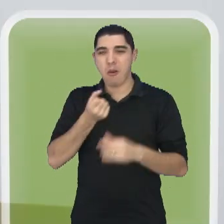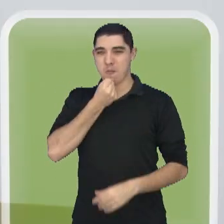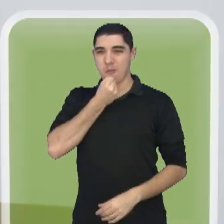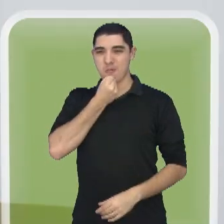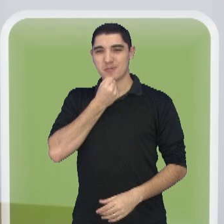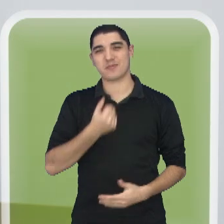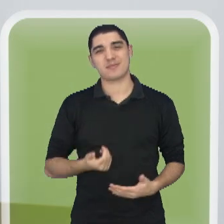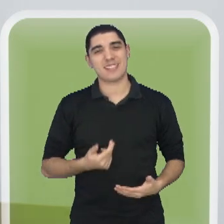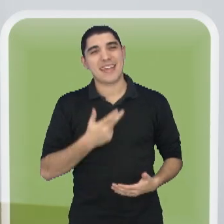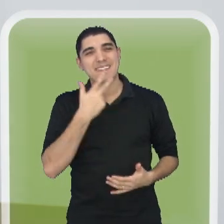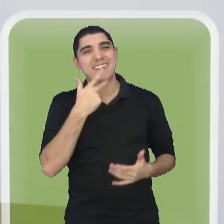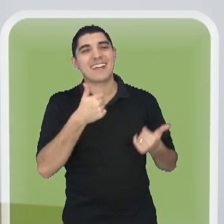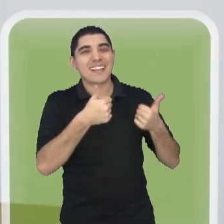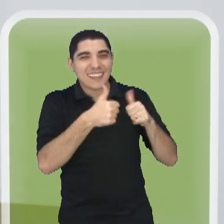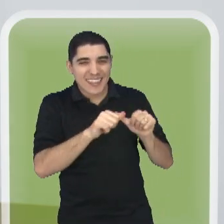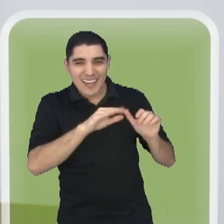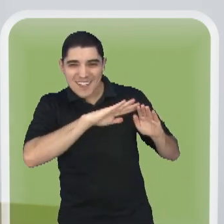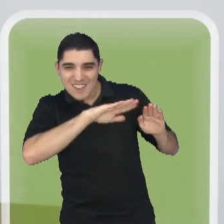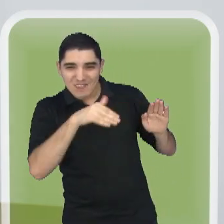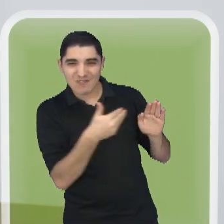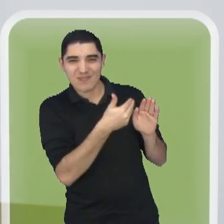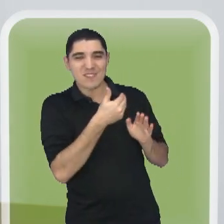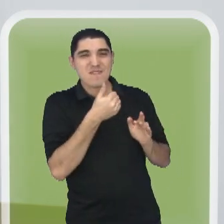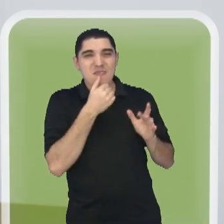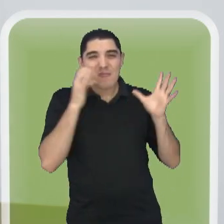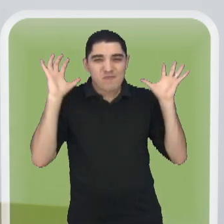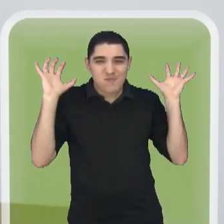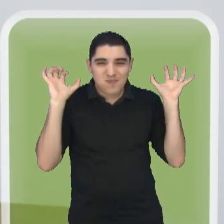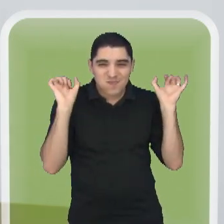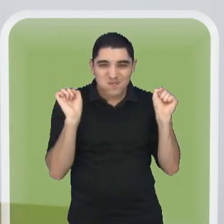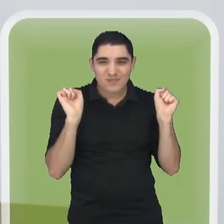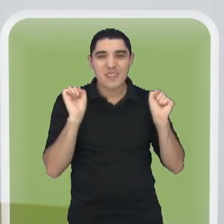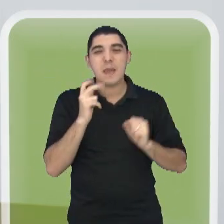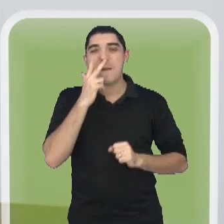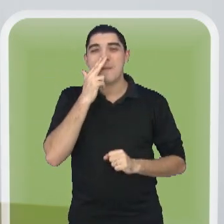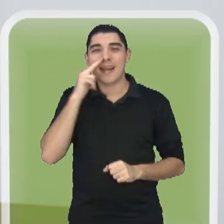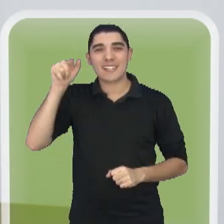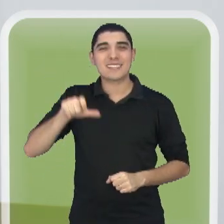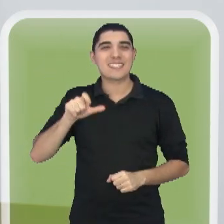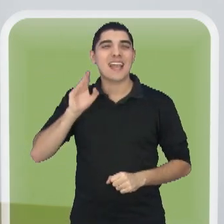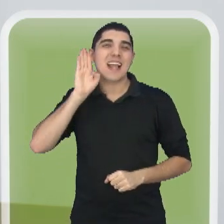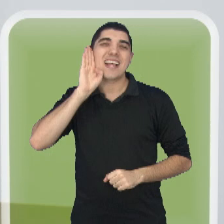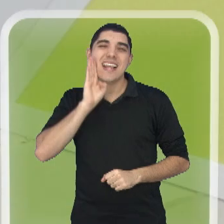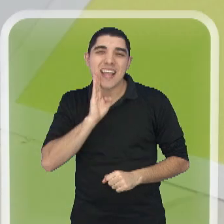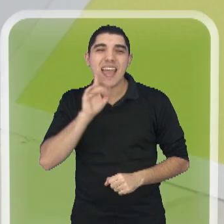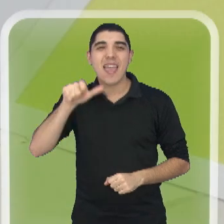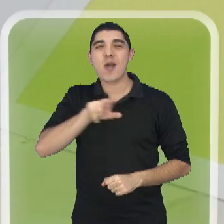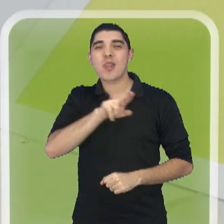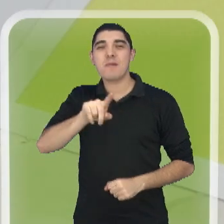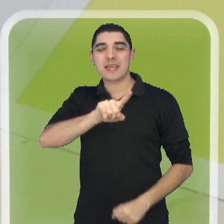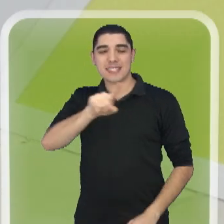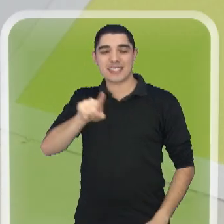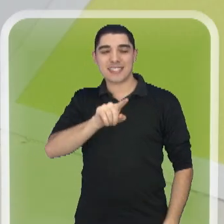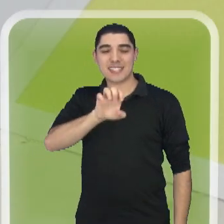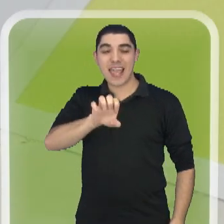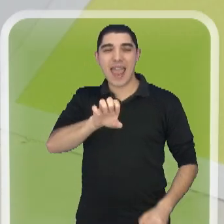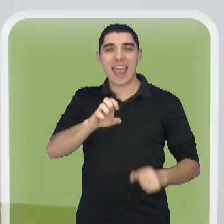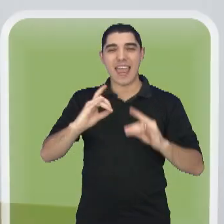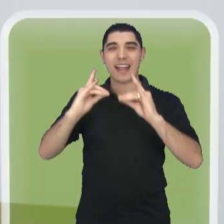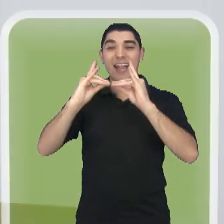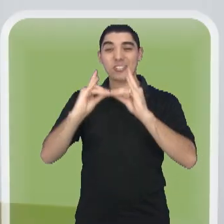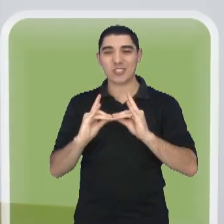Na penumbra. O apelido de Zé do Caixão não é à toa, né? Não é à toa, revivendo a época dos filmes e